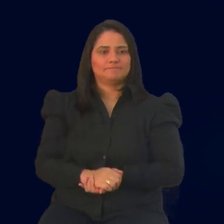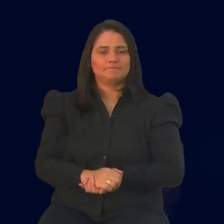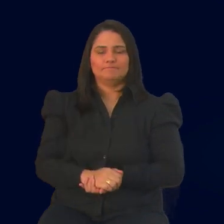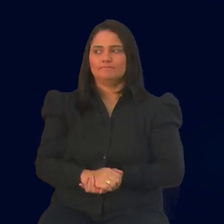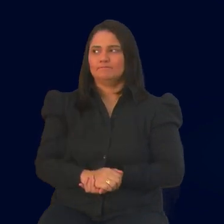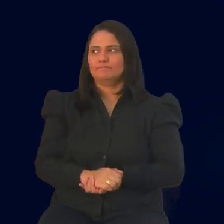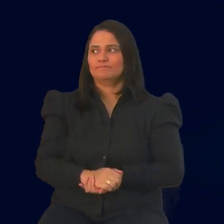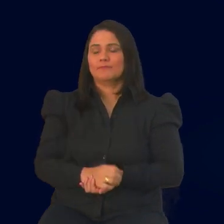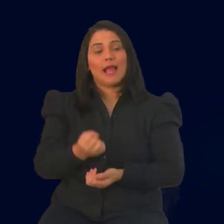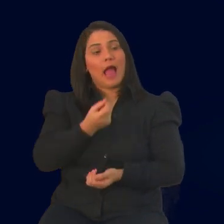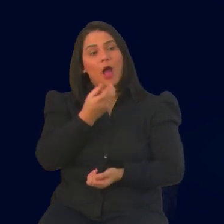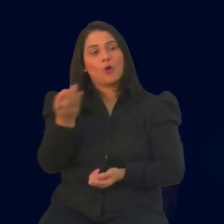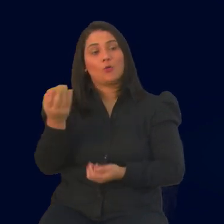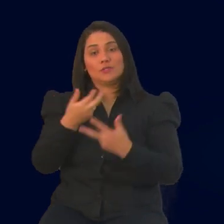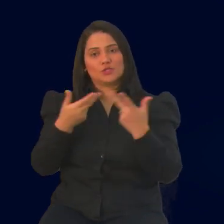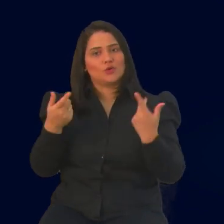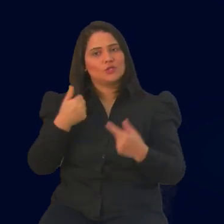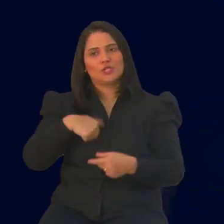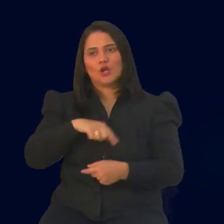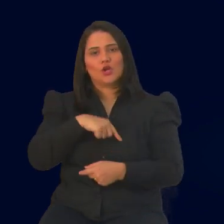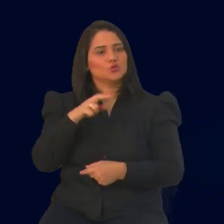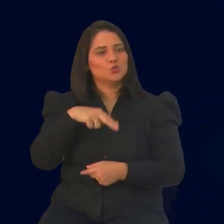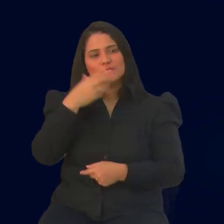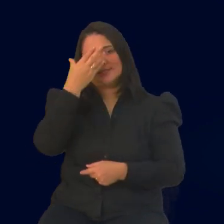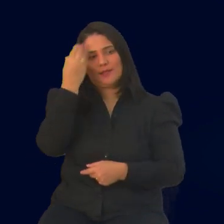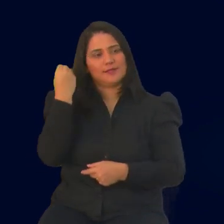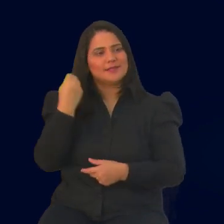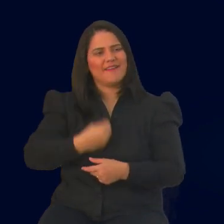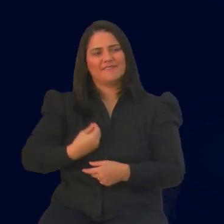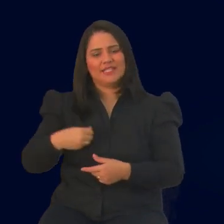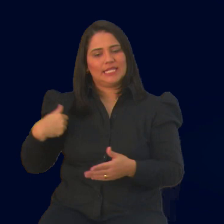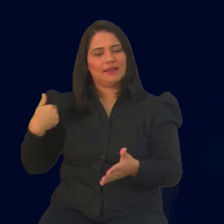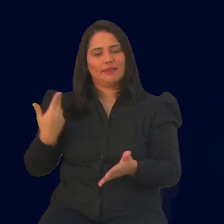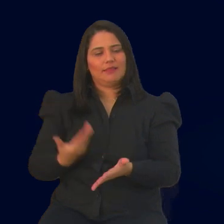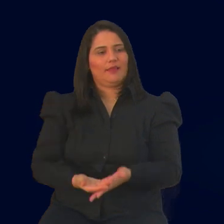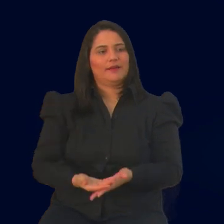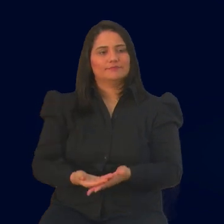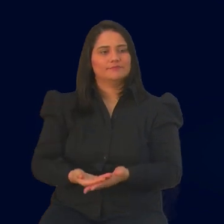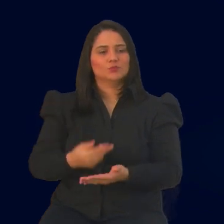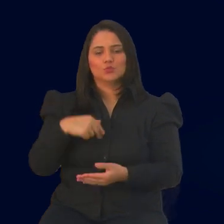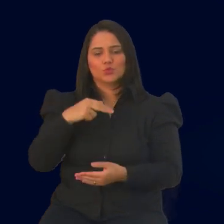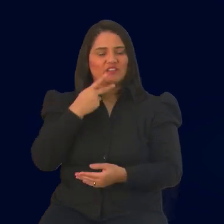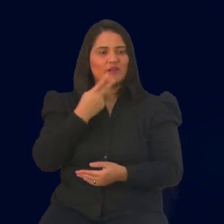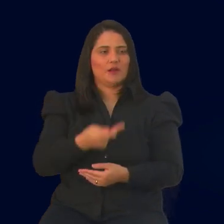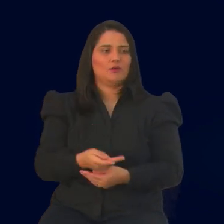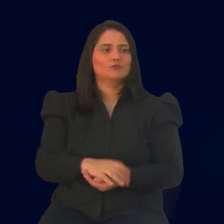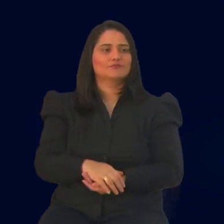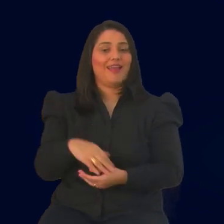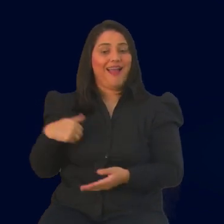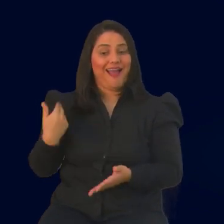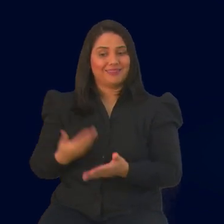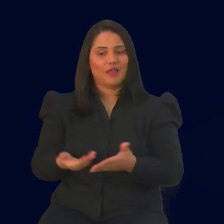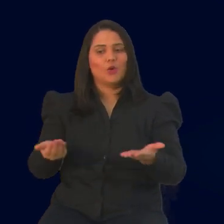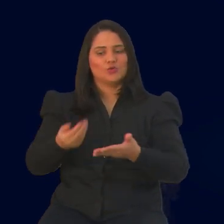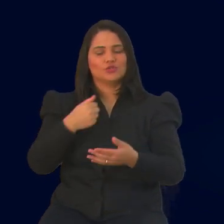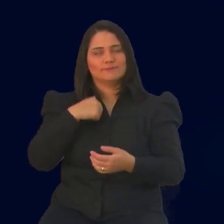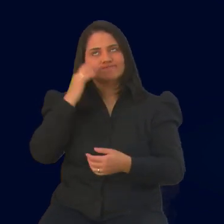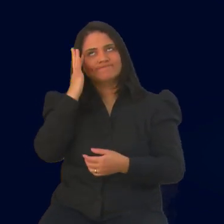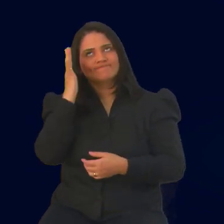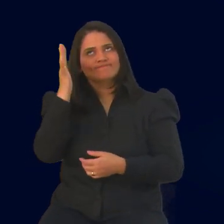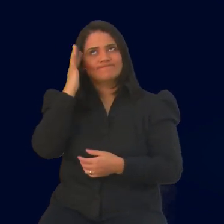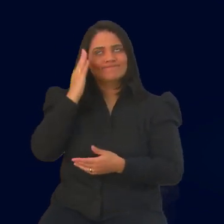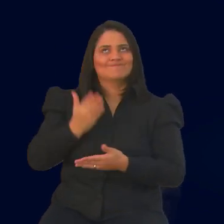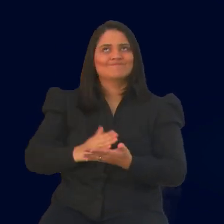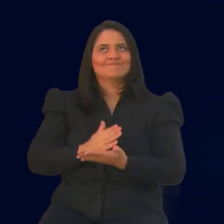Tem coisas que a gente não esquece a vida toda. Tudo o que deixou de dizer ainda está reverberando na nossa mente.